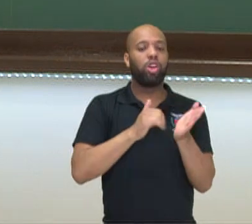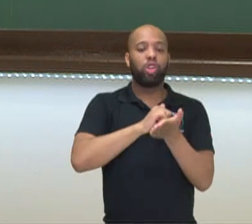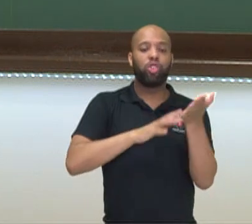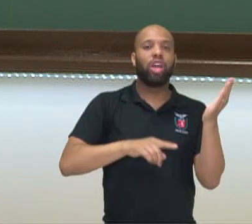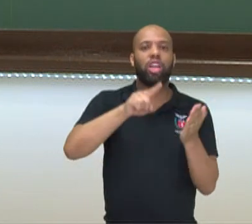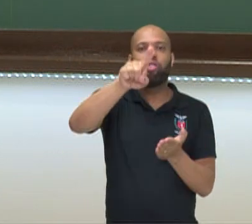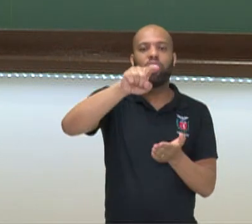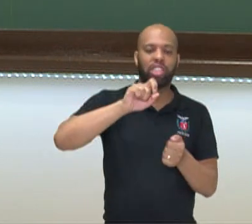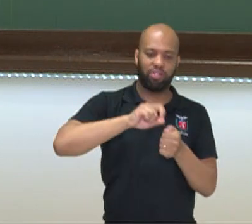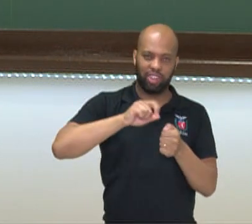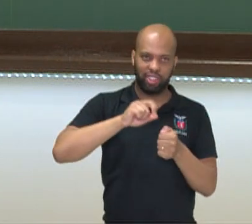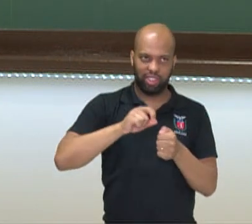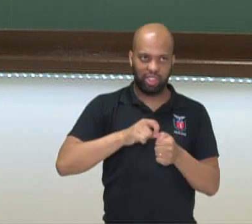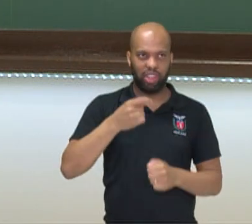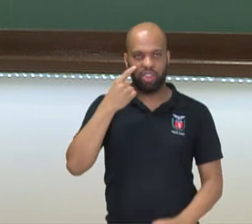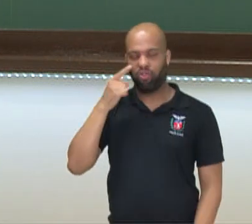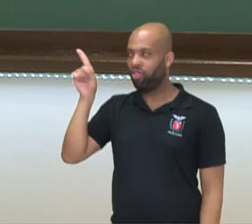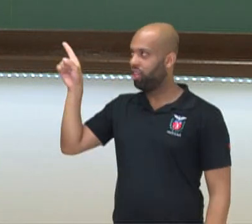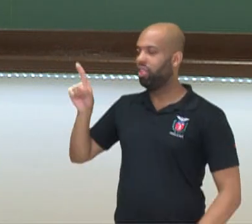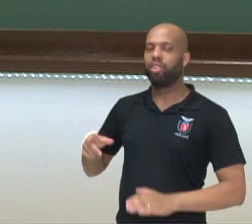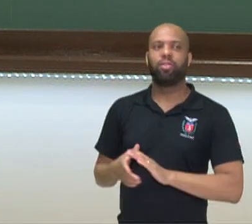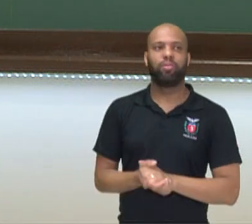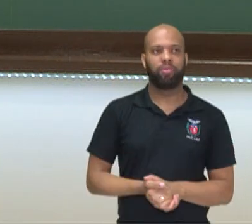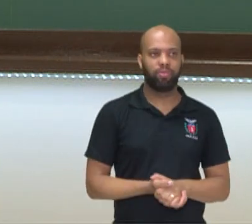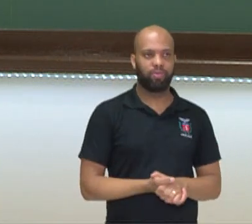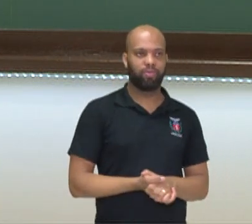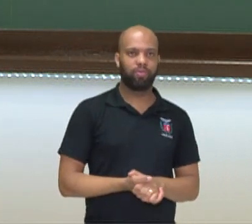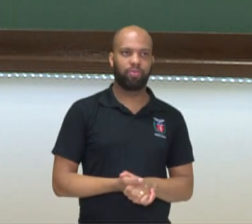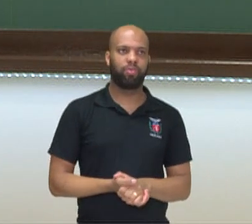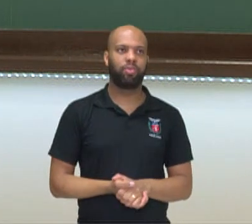fazer. Confere comigo essa atividade.